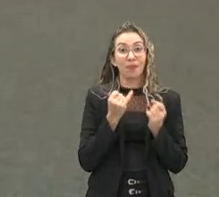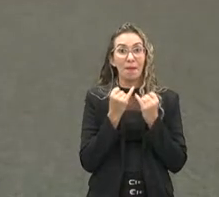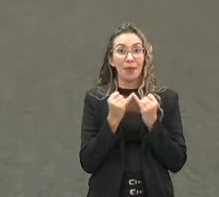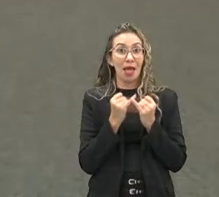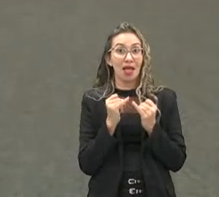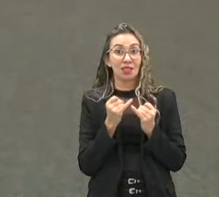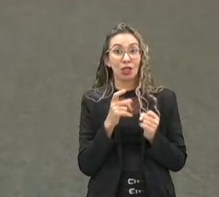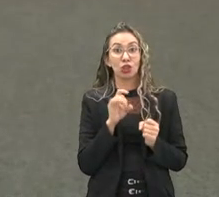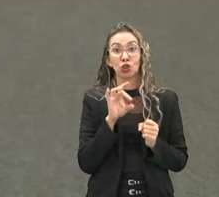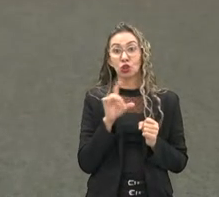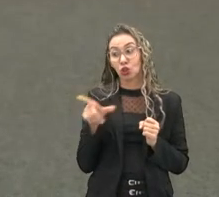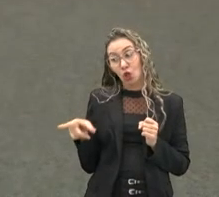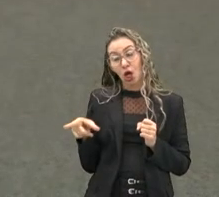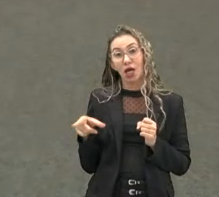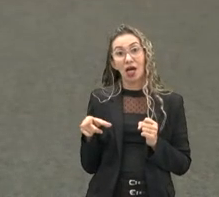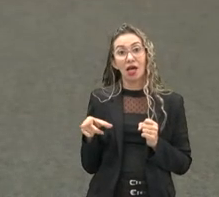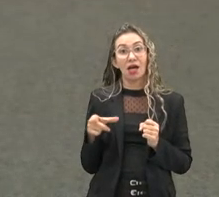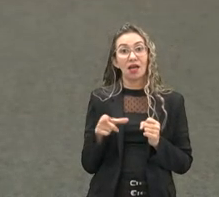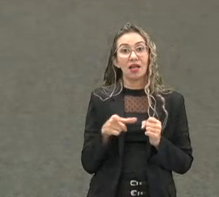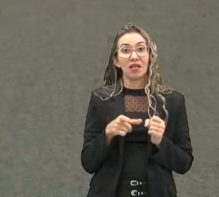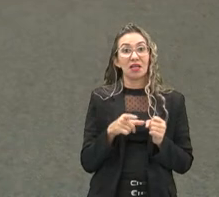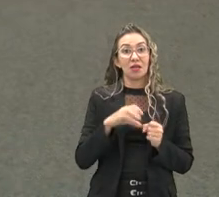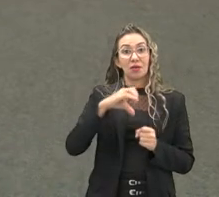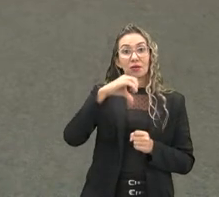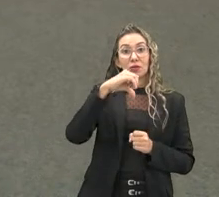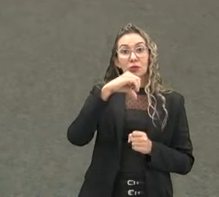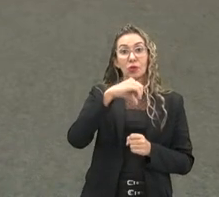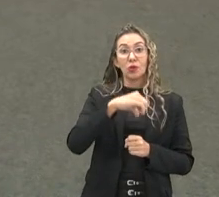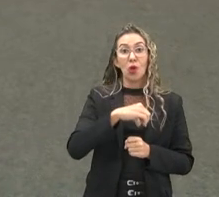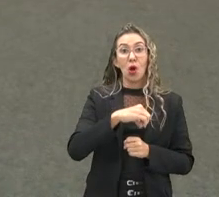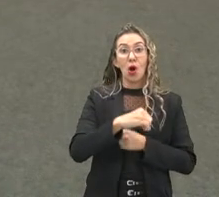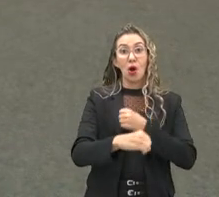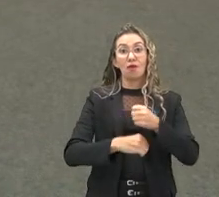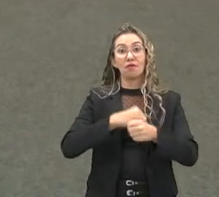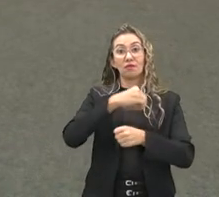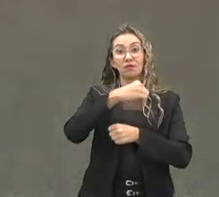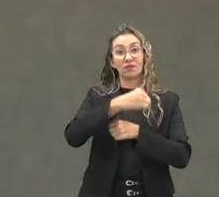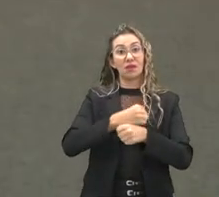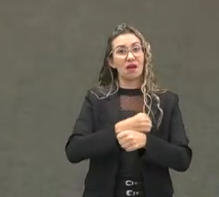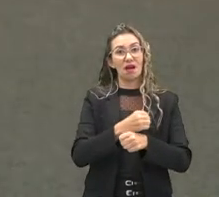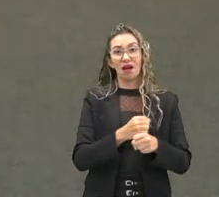9 anos que foi chefe de polícia. Filinto foi mais do que isso,